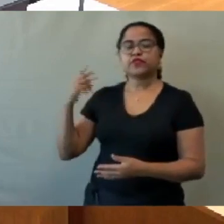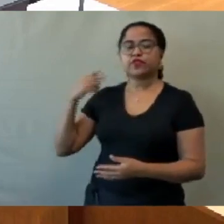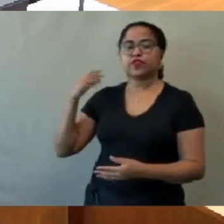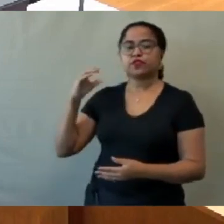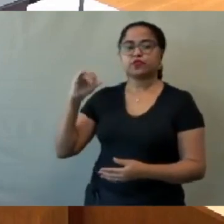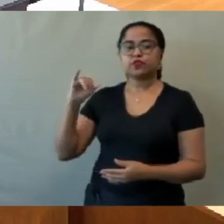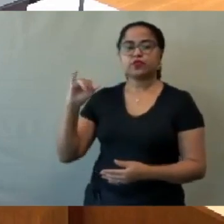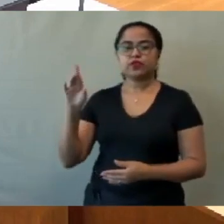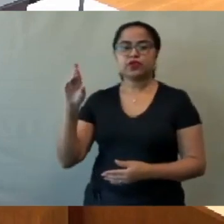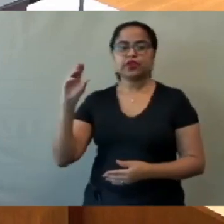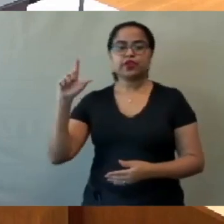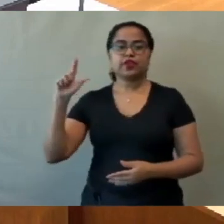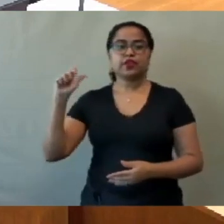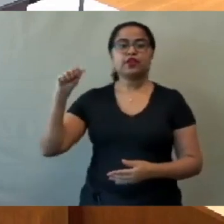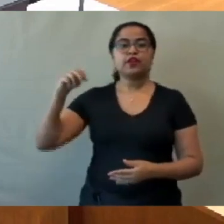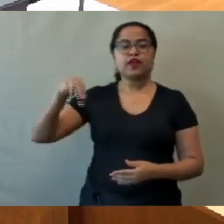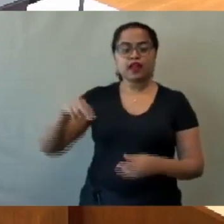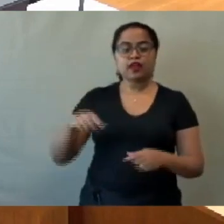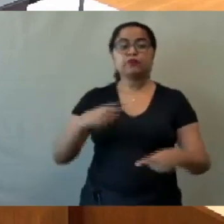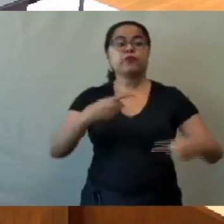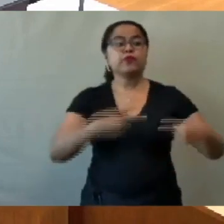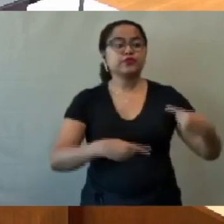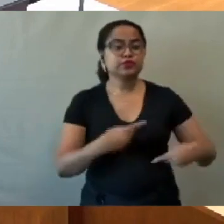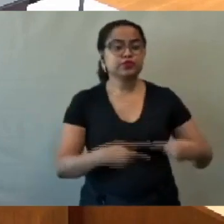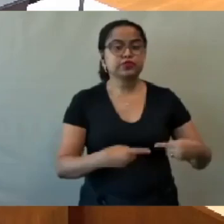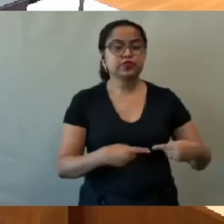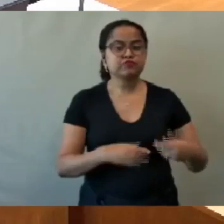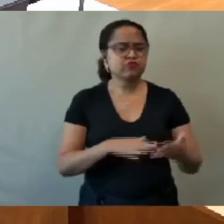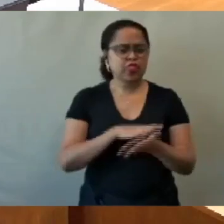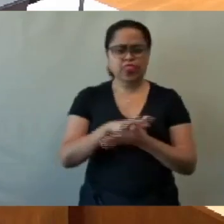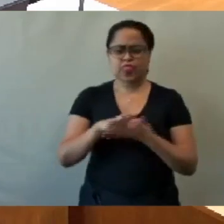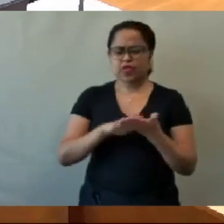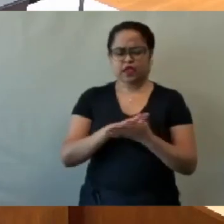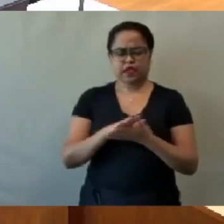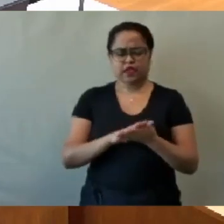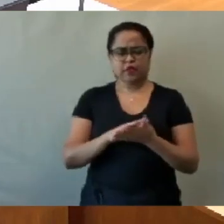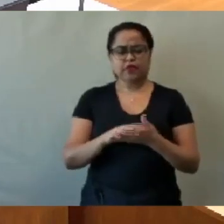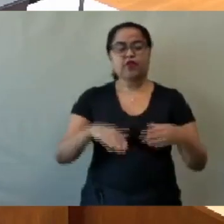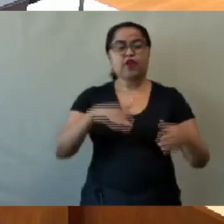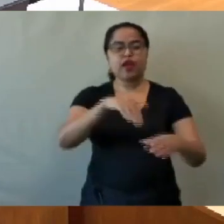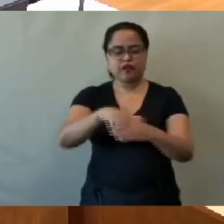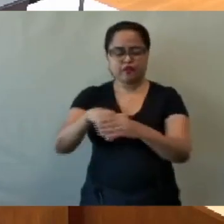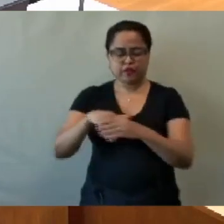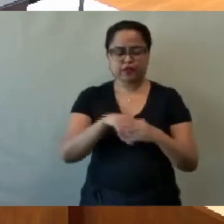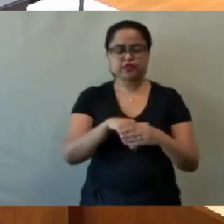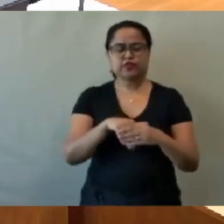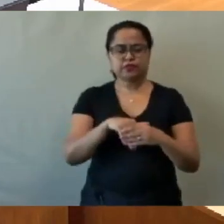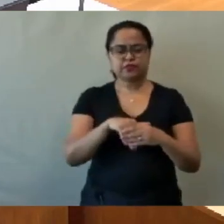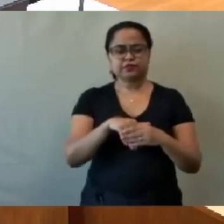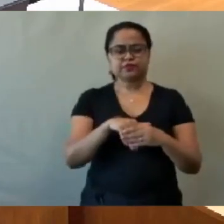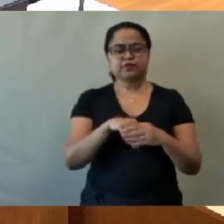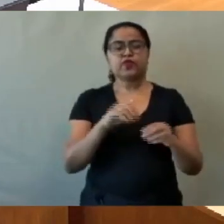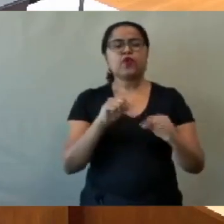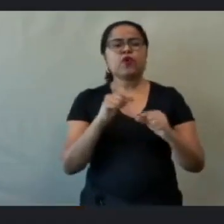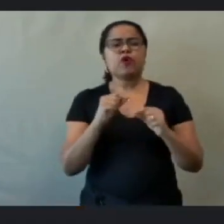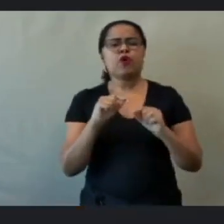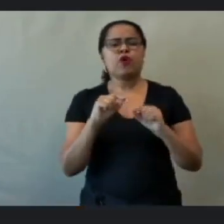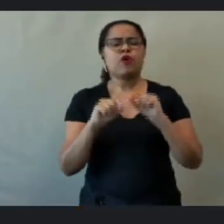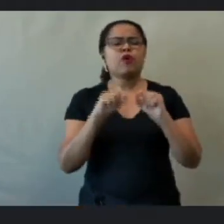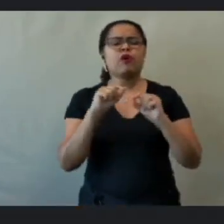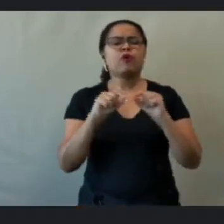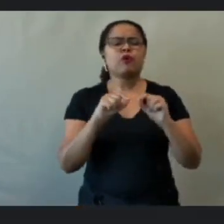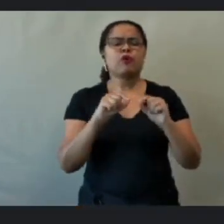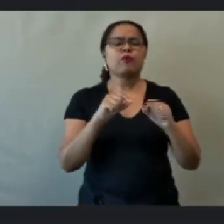Melo. Em discussão. Não havendo discussão, em votação. Como vota a vereadora Marcela